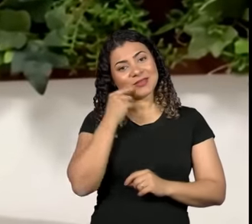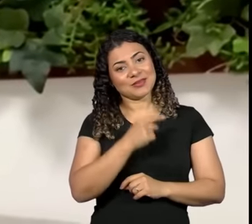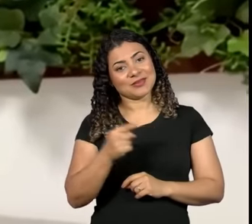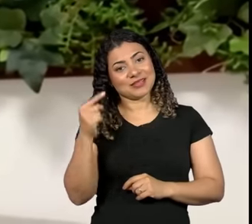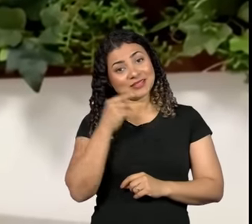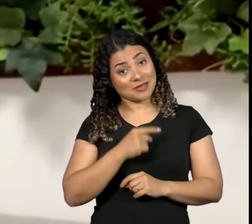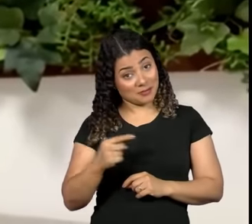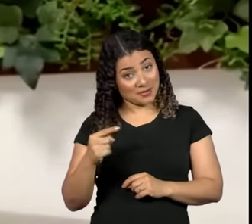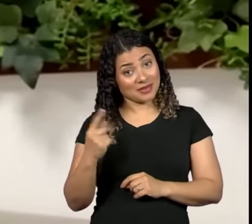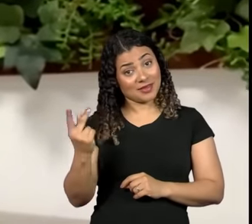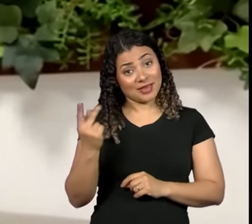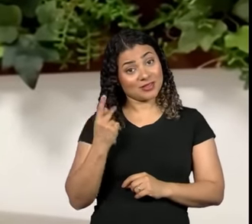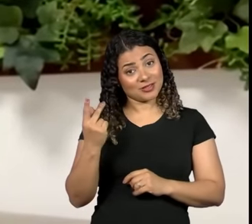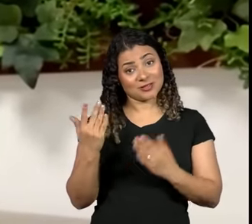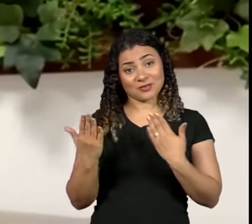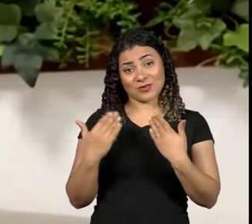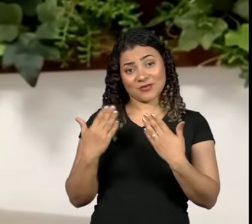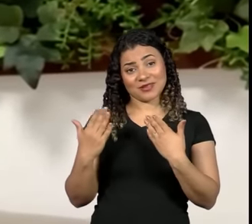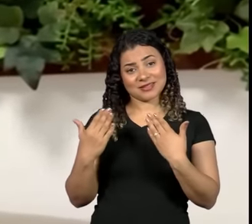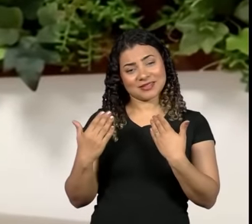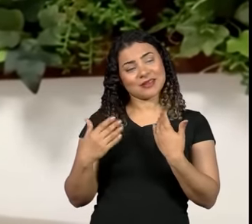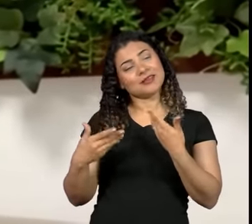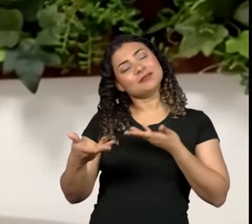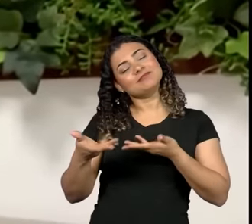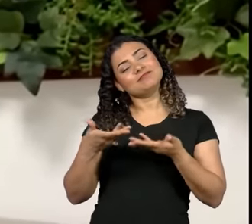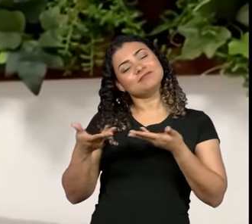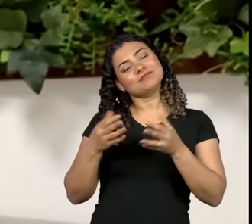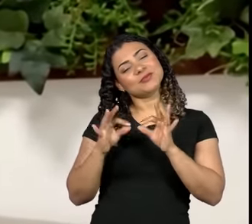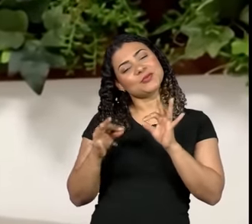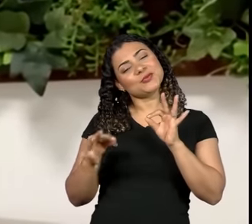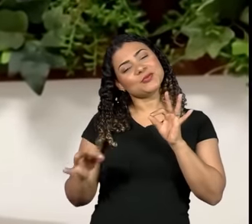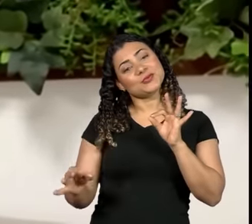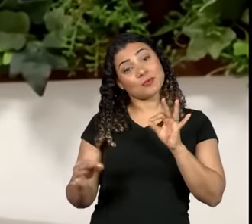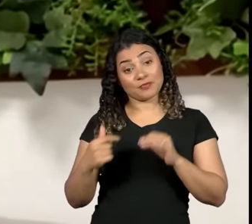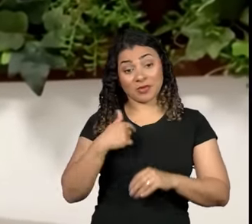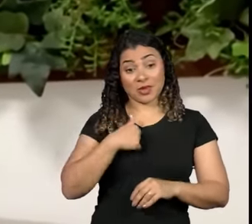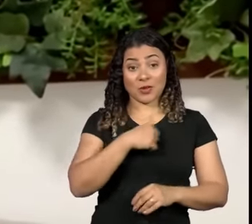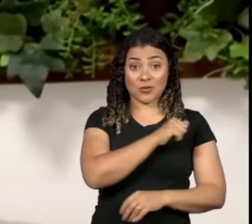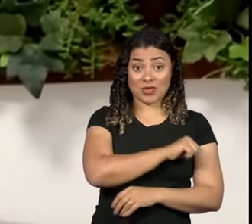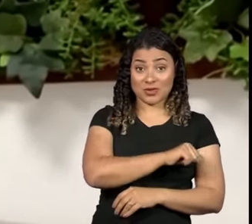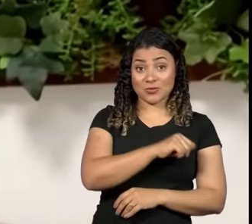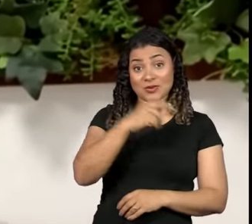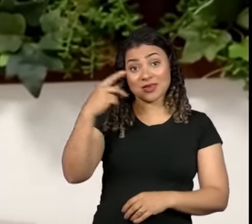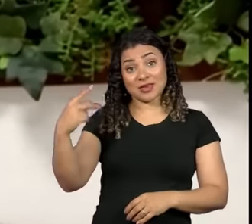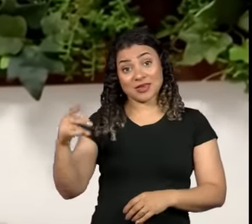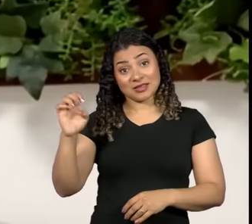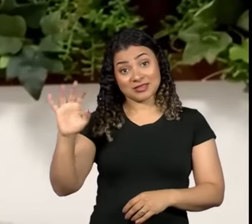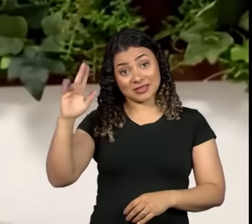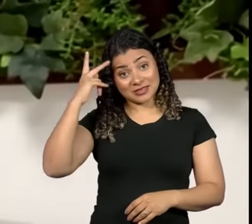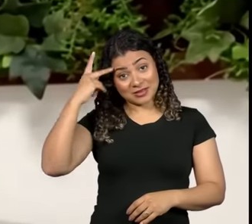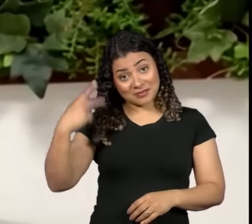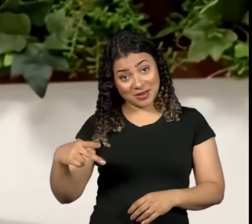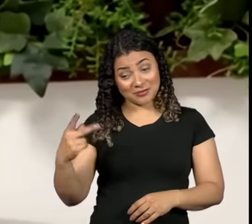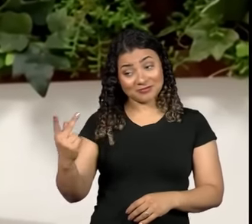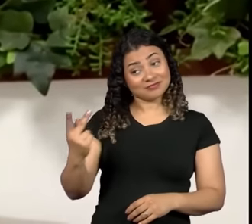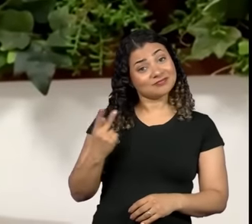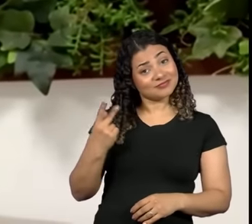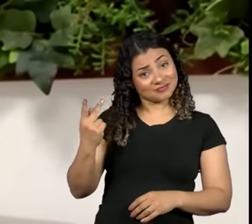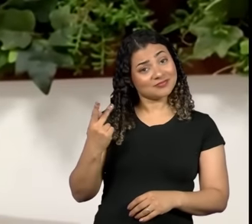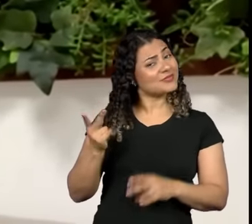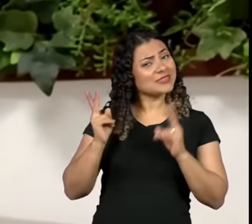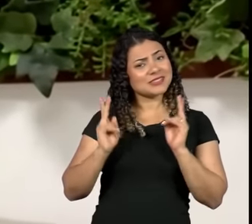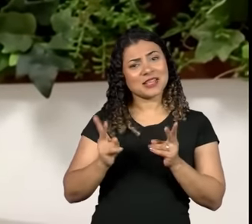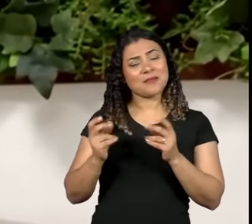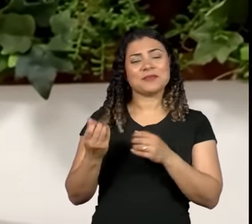semana, gente, nós estamos conversando, jogando uma boa conversa fora, eu no Rio, ele no estado de São Paulo, e a gente